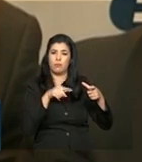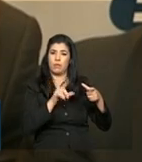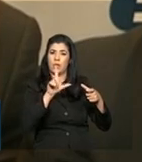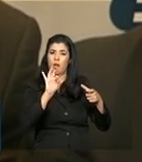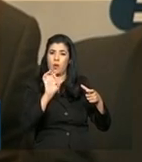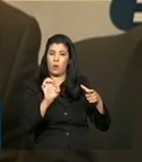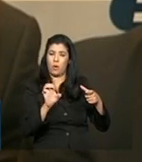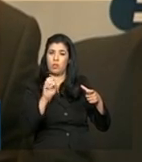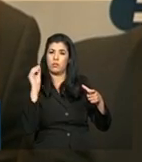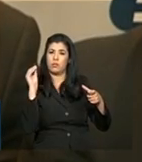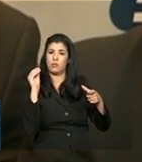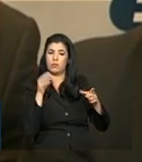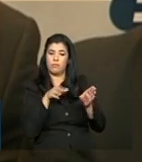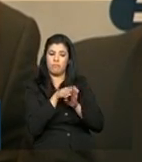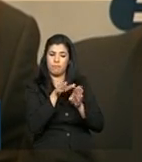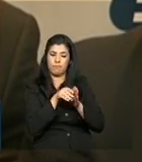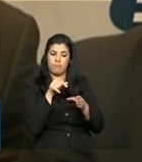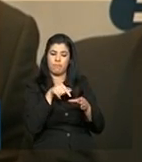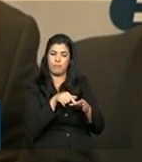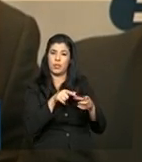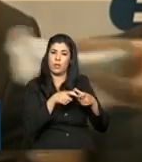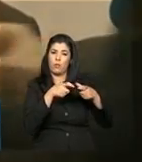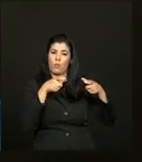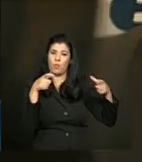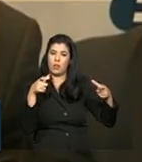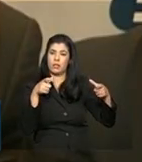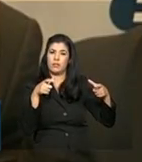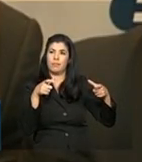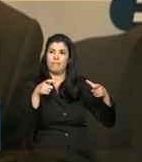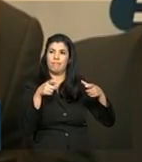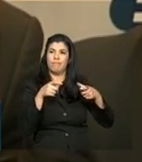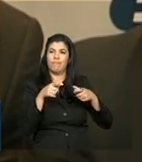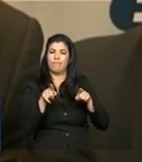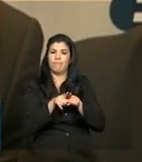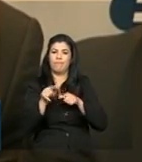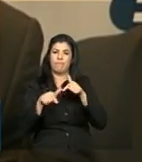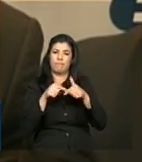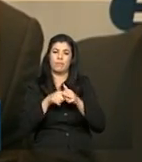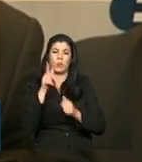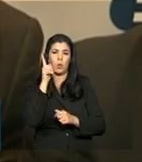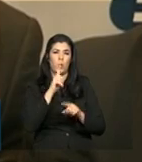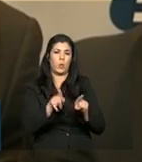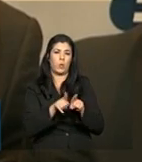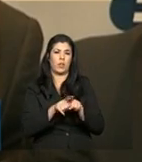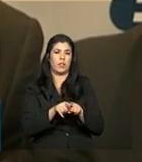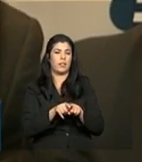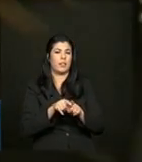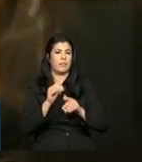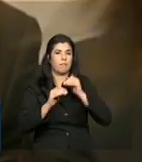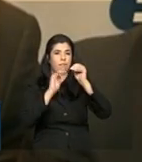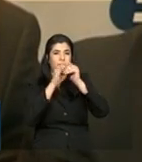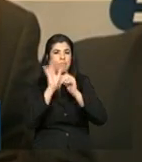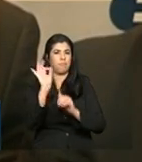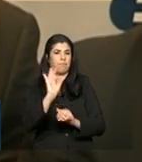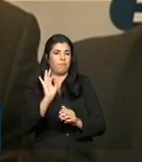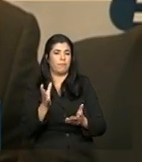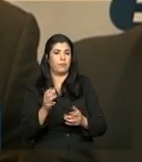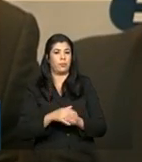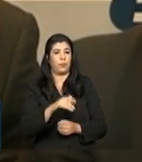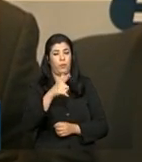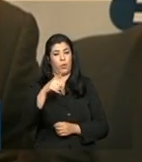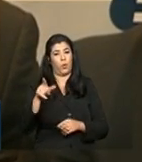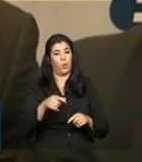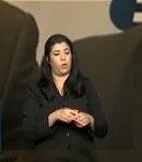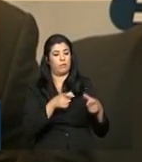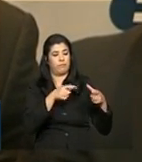de empreendimentos fiquem junto num lote só. Isso dá uma sinergia maior e você consegue ter um ganho de escala aí. Outros, nós